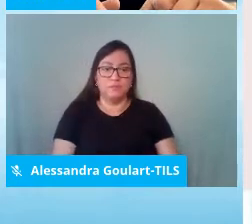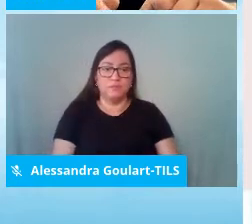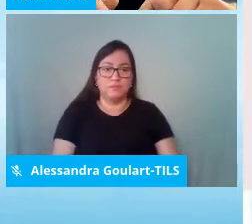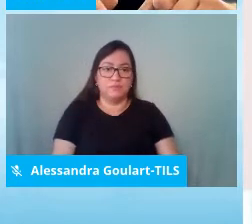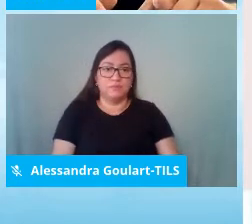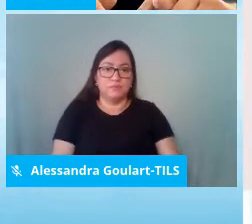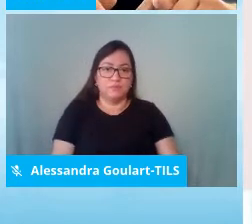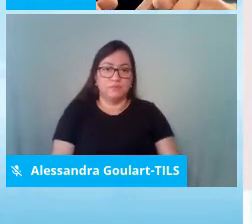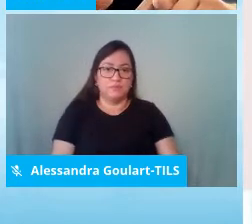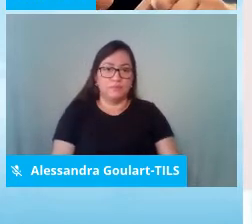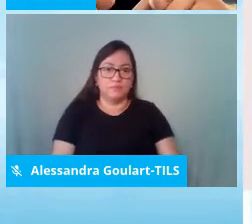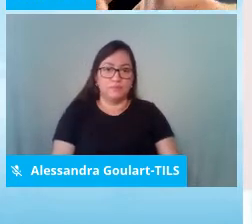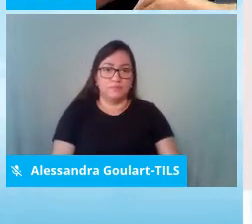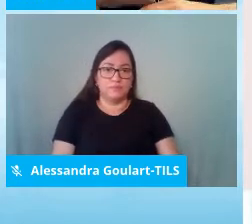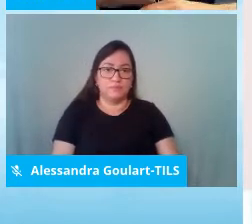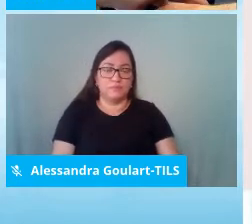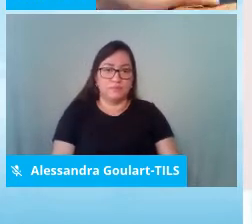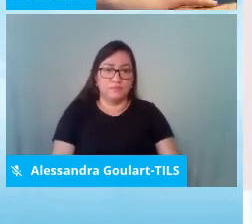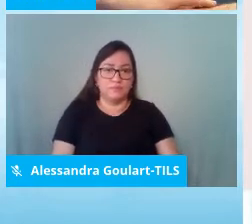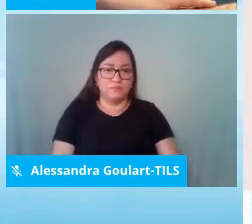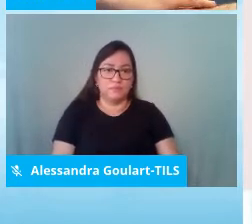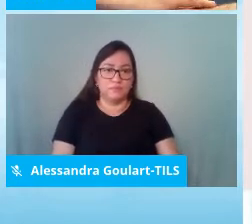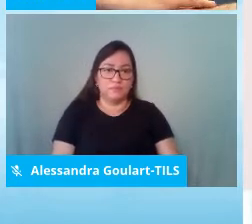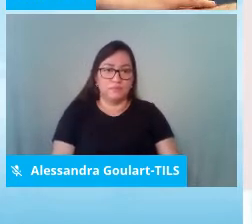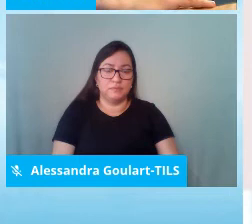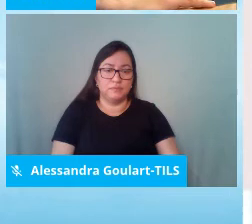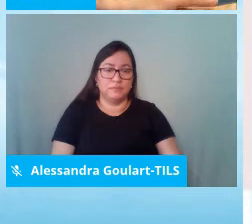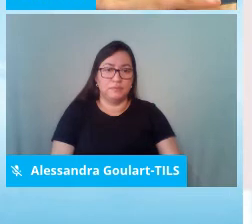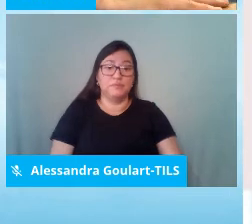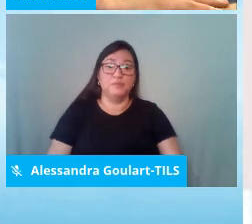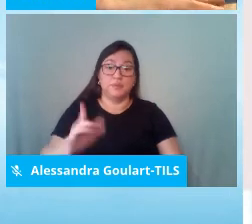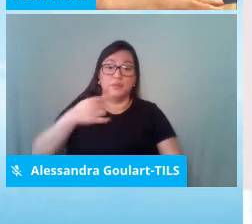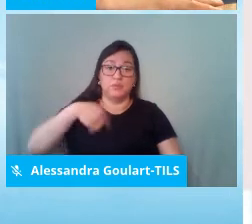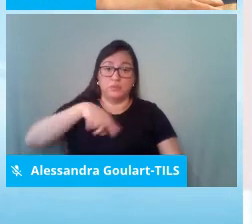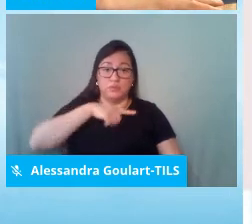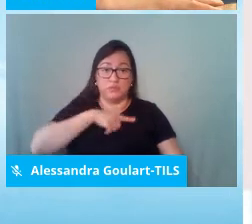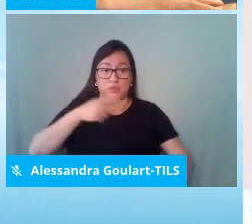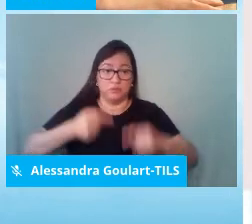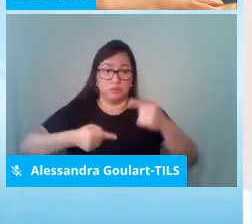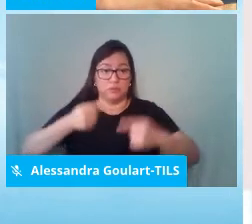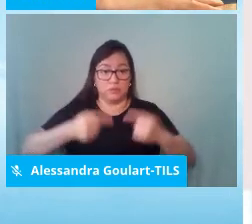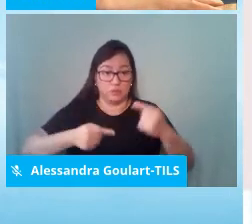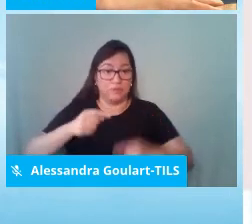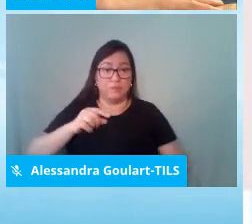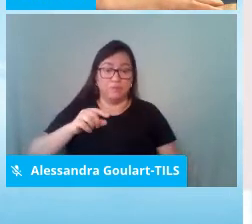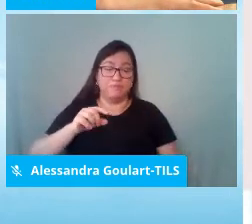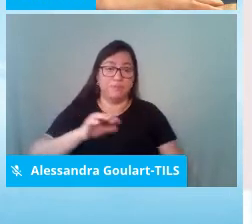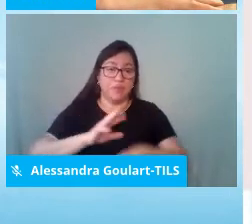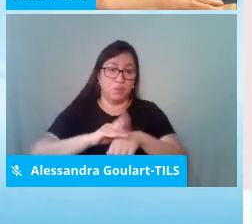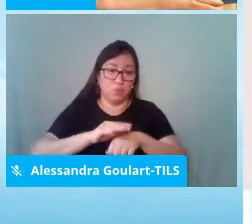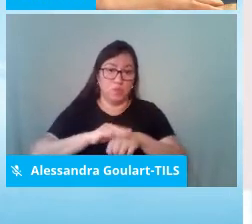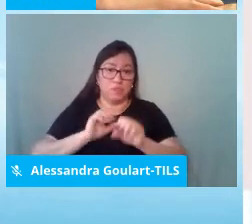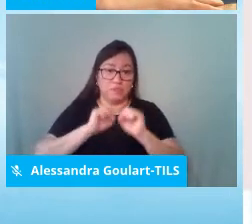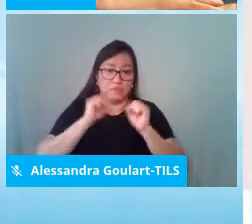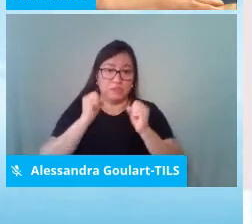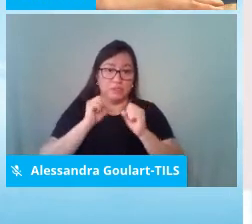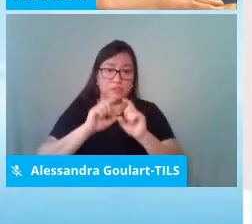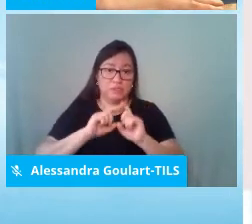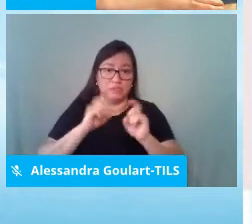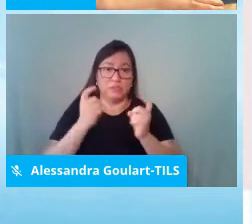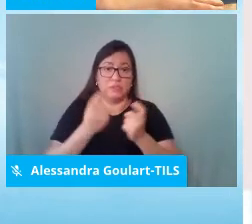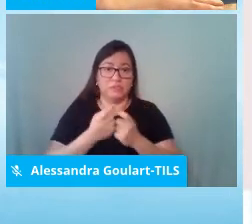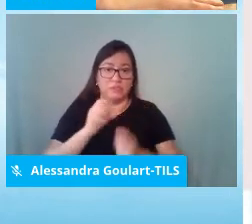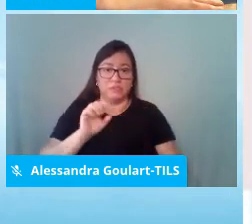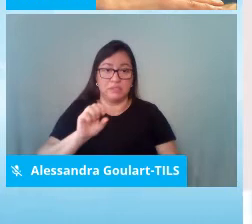Marlon. A gente tem a sífilis como um importante marcador da qualidade do pré-natal, né? Porque